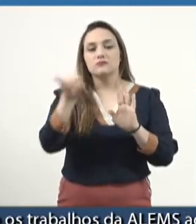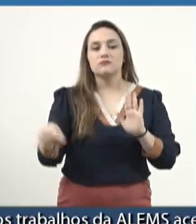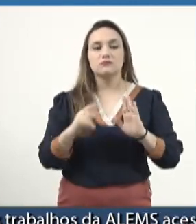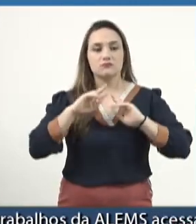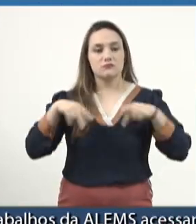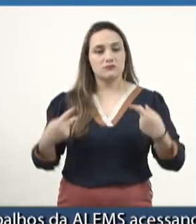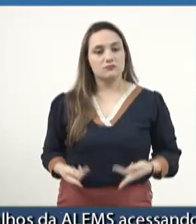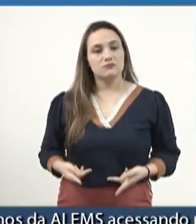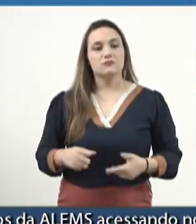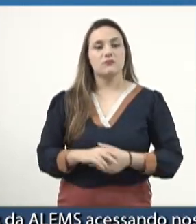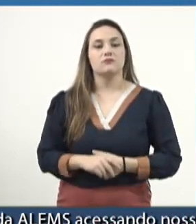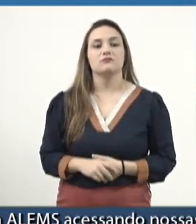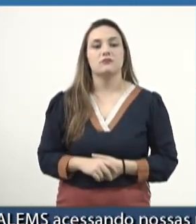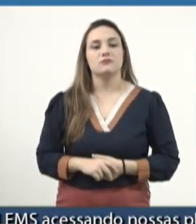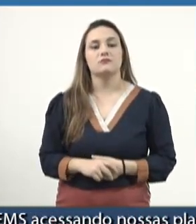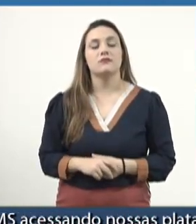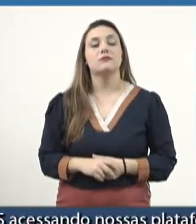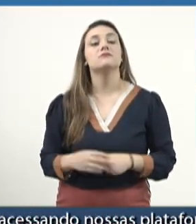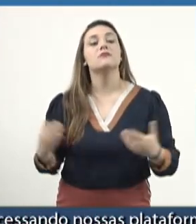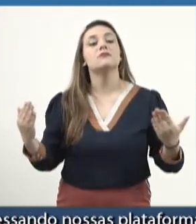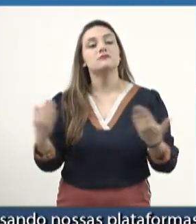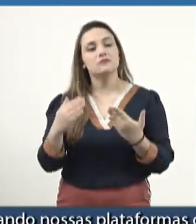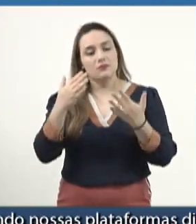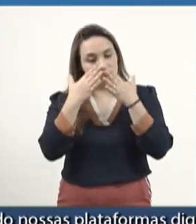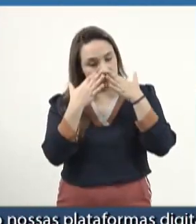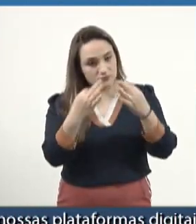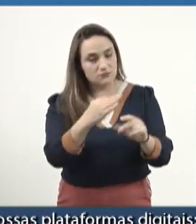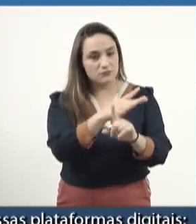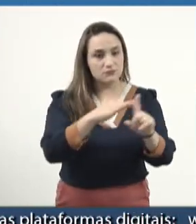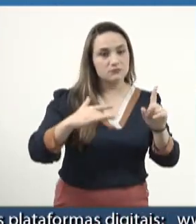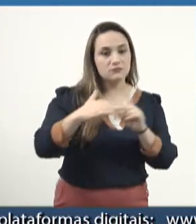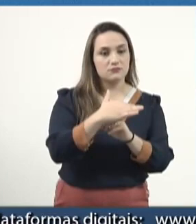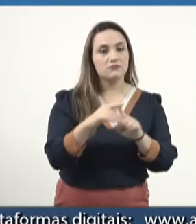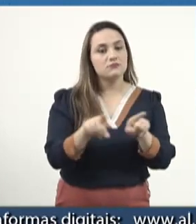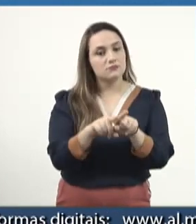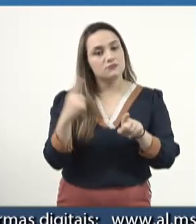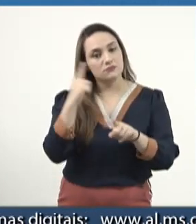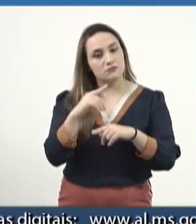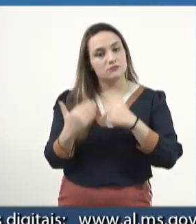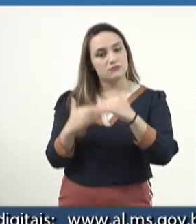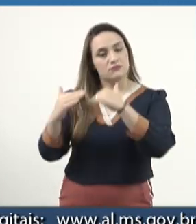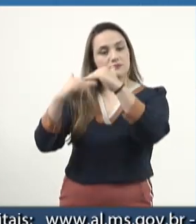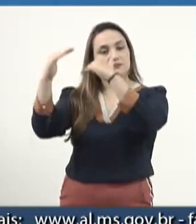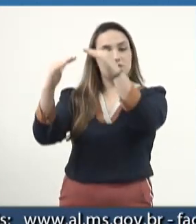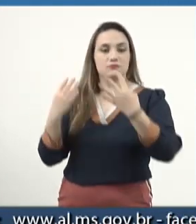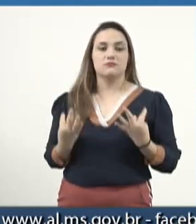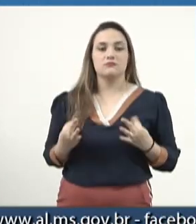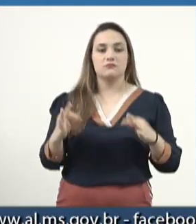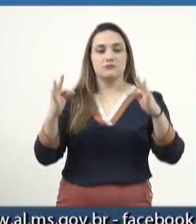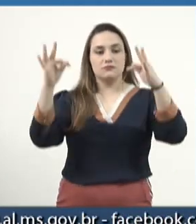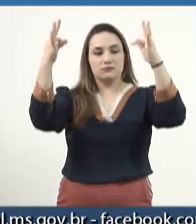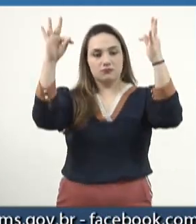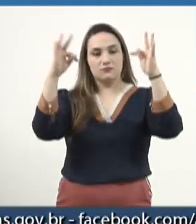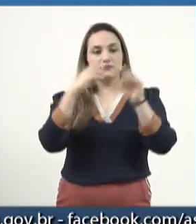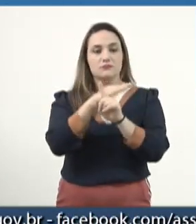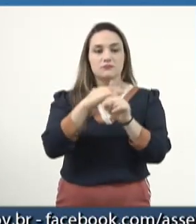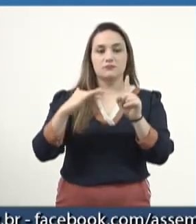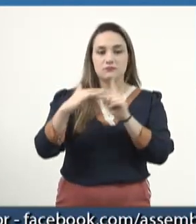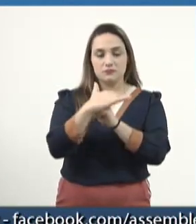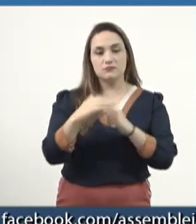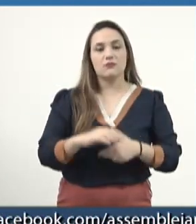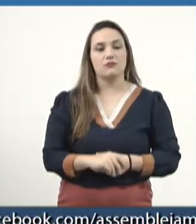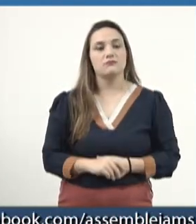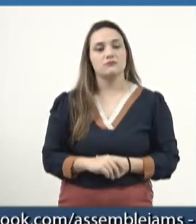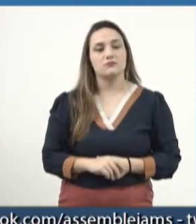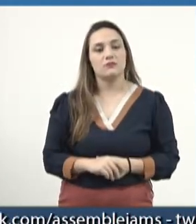um projeto de olhar para as pessoas, para o meio ambiente e de avanços tecnológicos, de avanços no meio ambiente, do